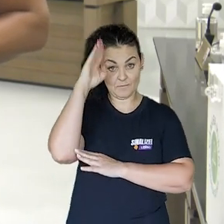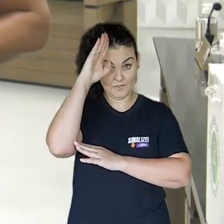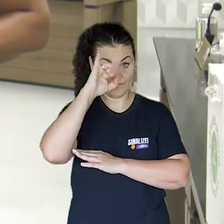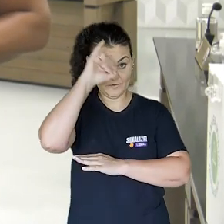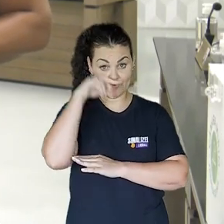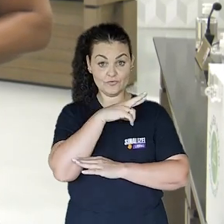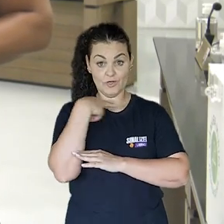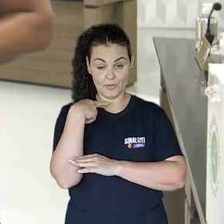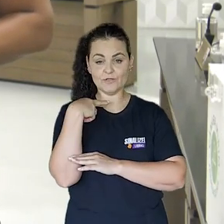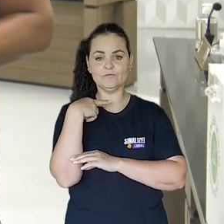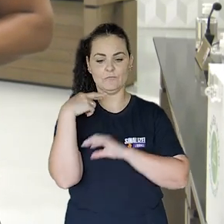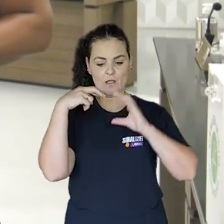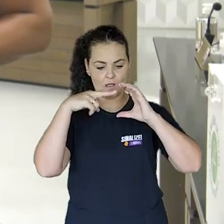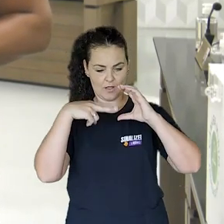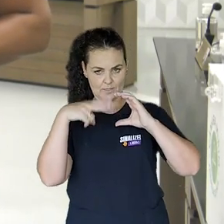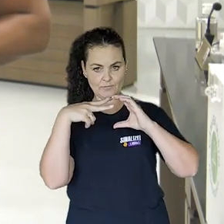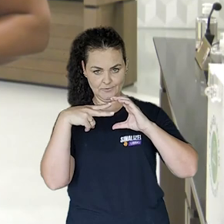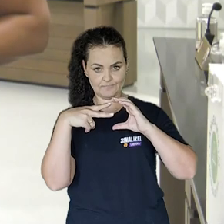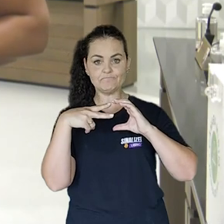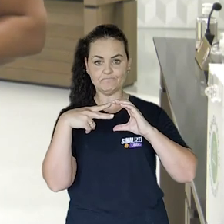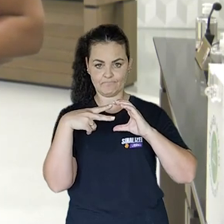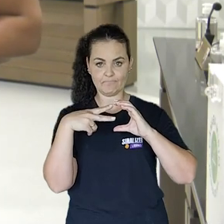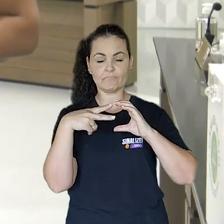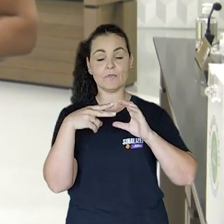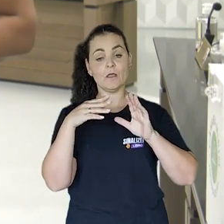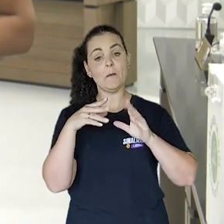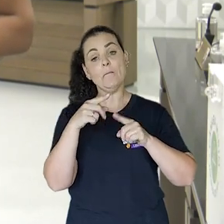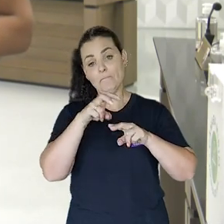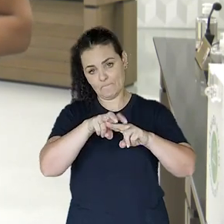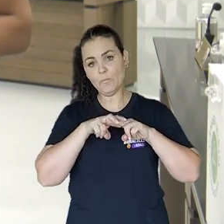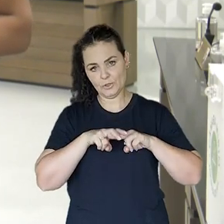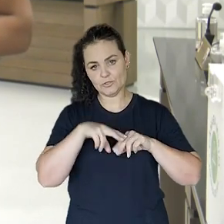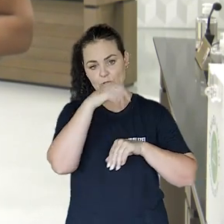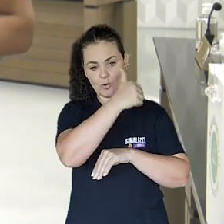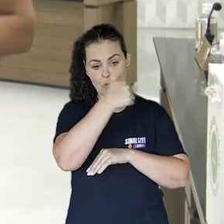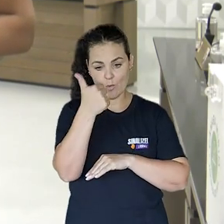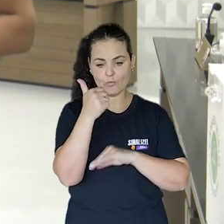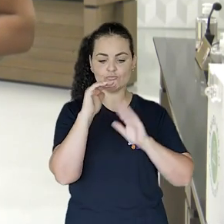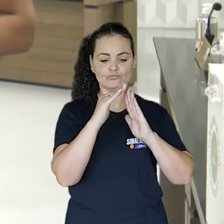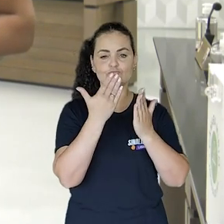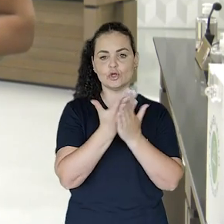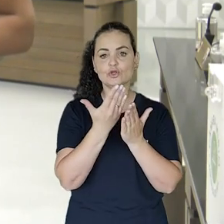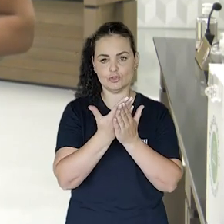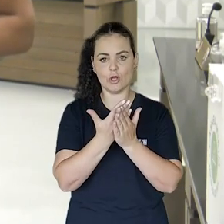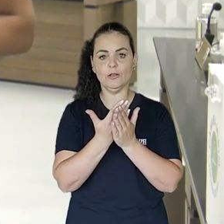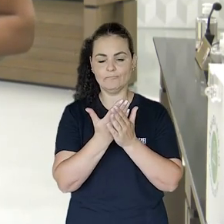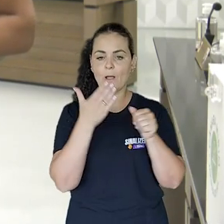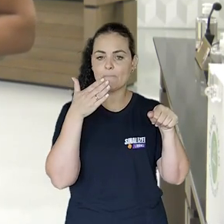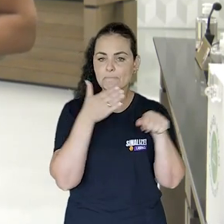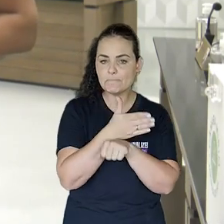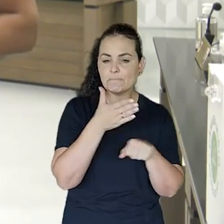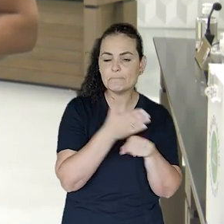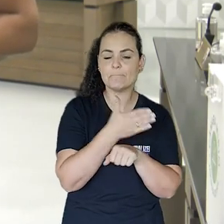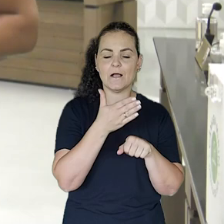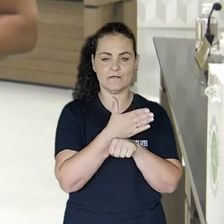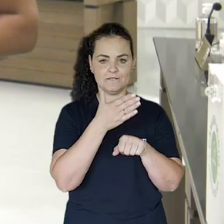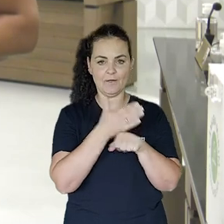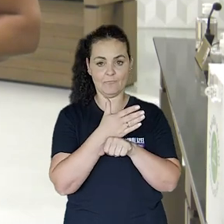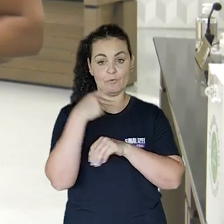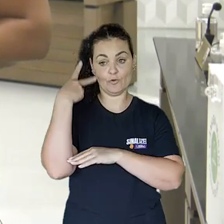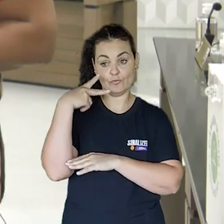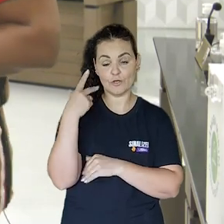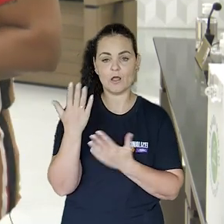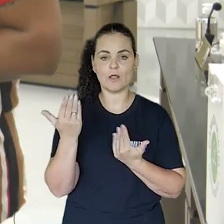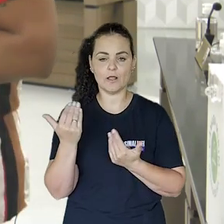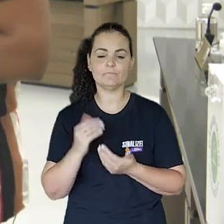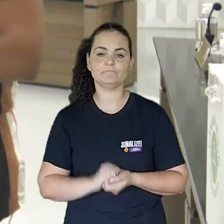então nós classificamos 11 escolas para participar do programa Vereador Mirim, né? E aquelas escolas